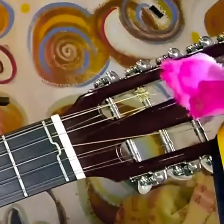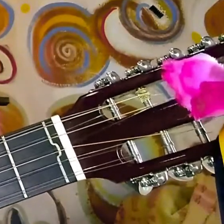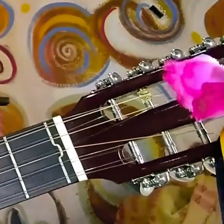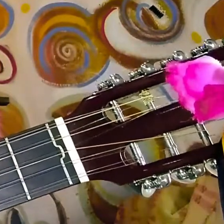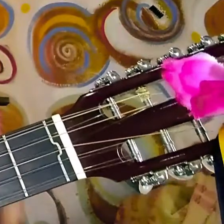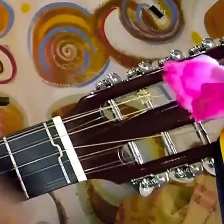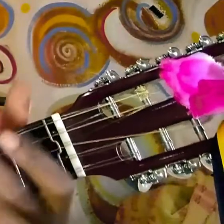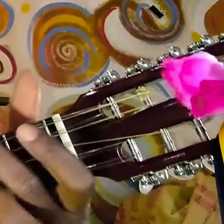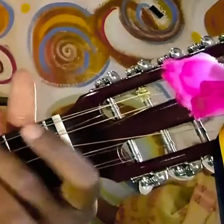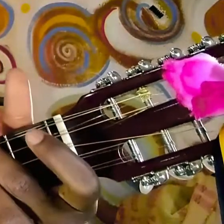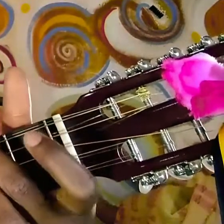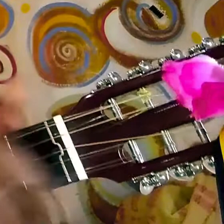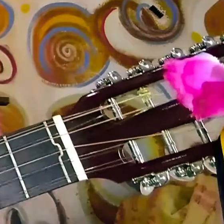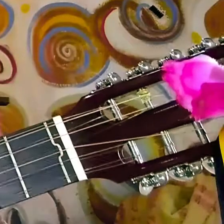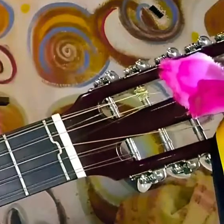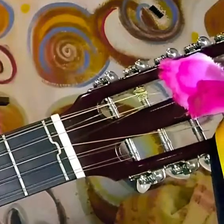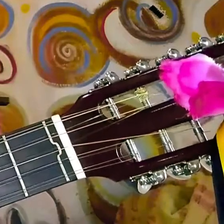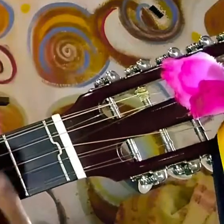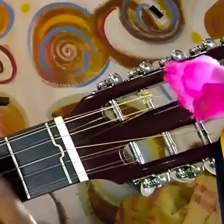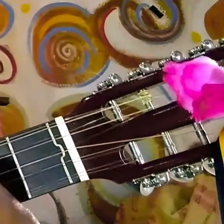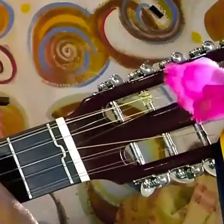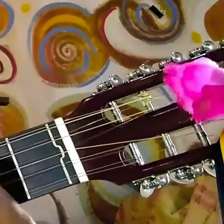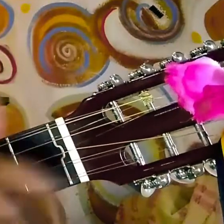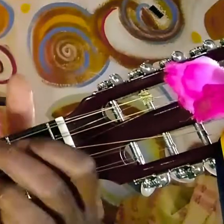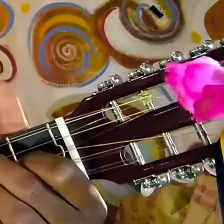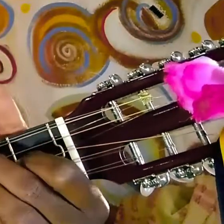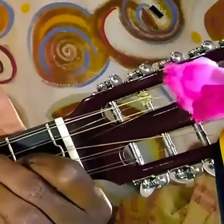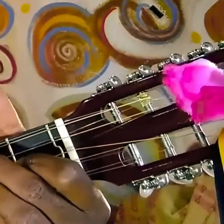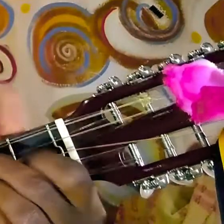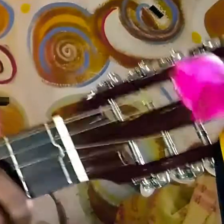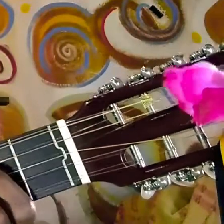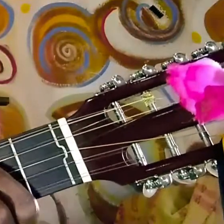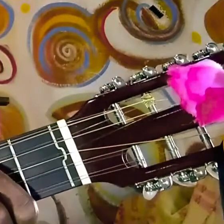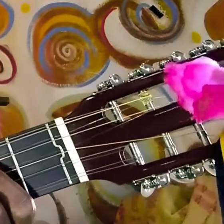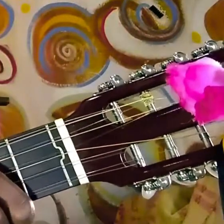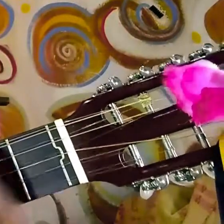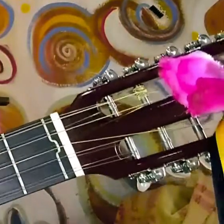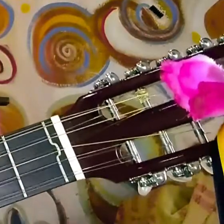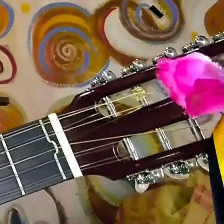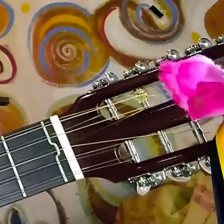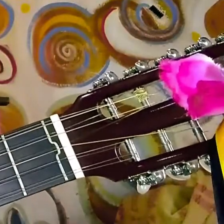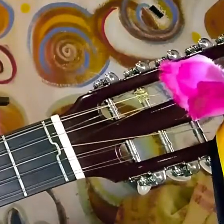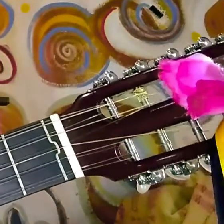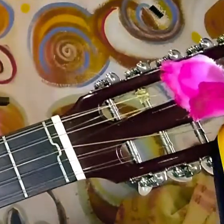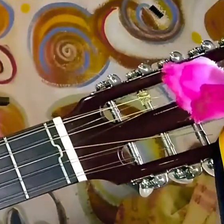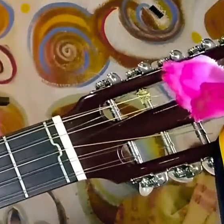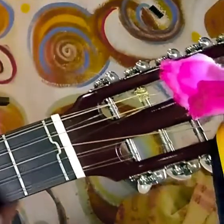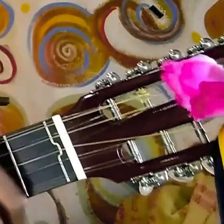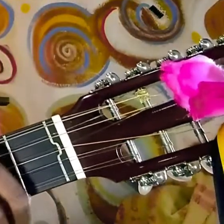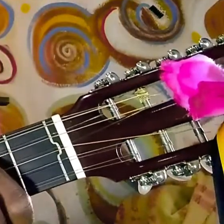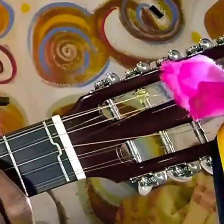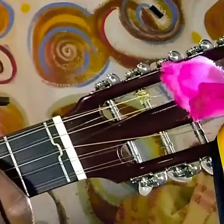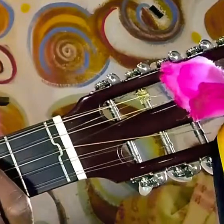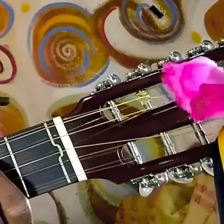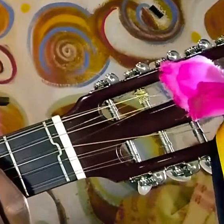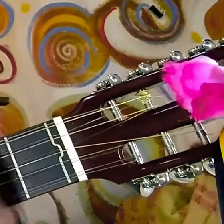e para Bandeira abençoada São José Virgem Maria